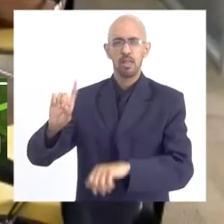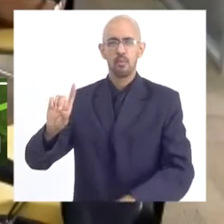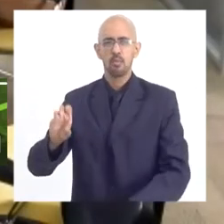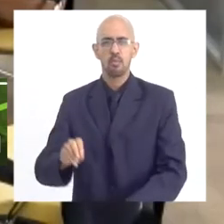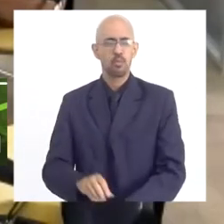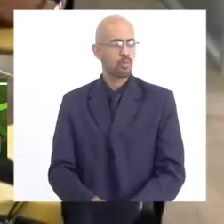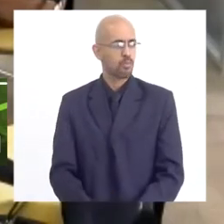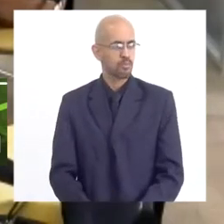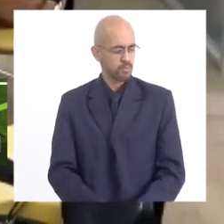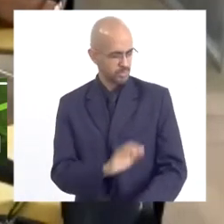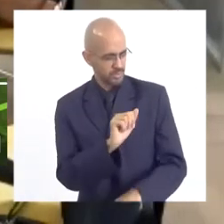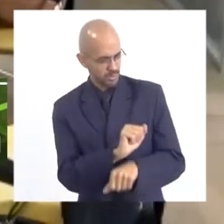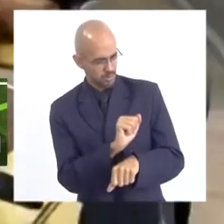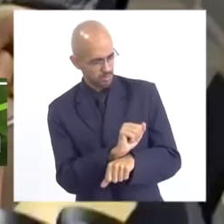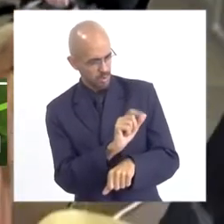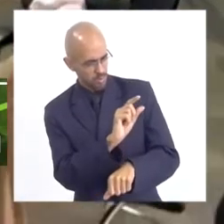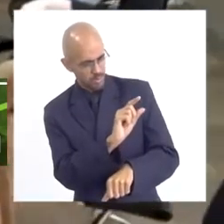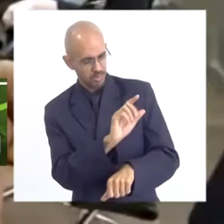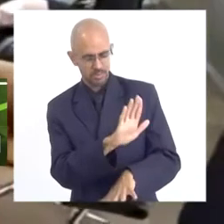Só um segundo.